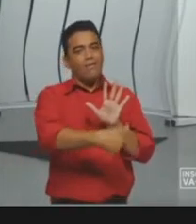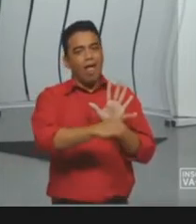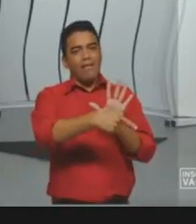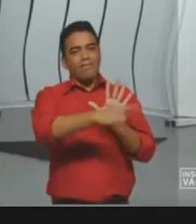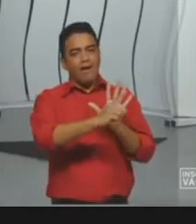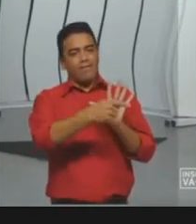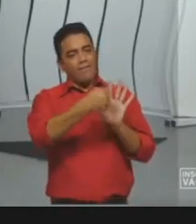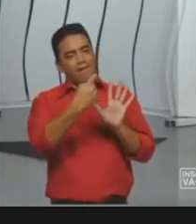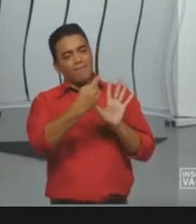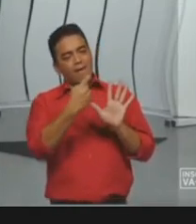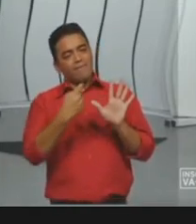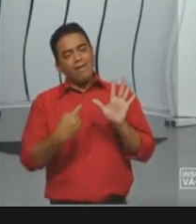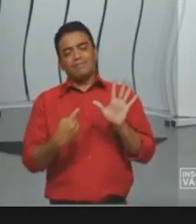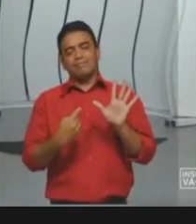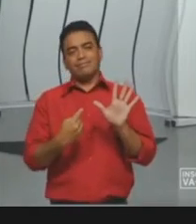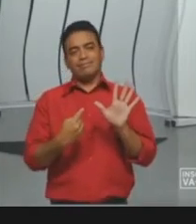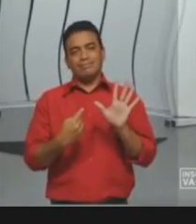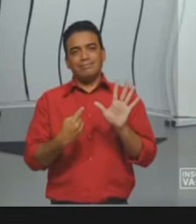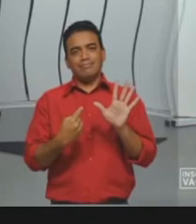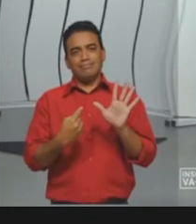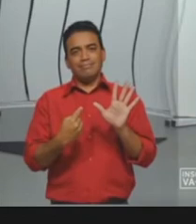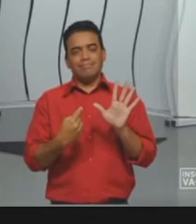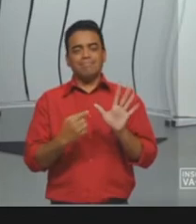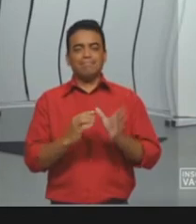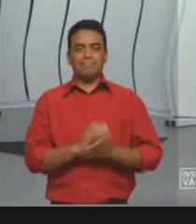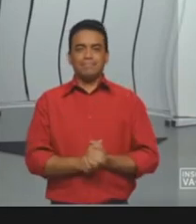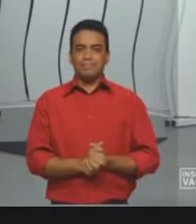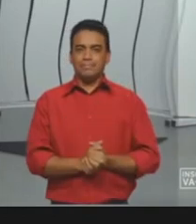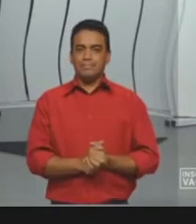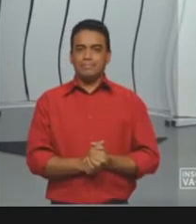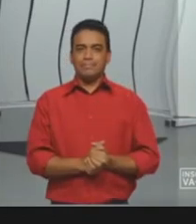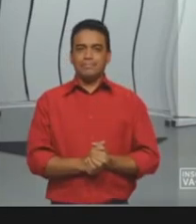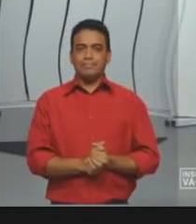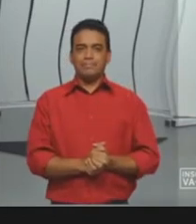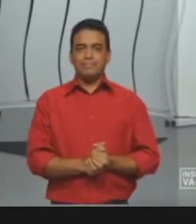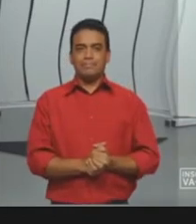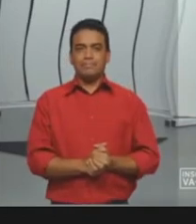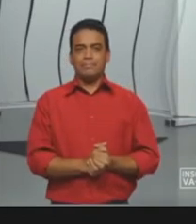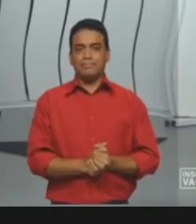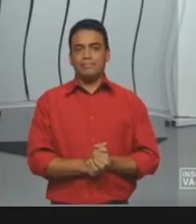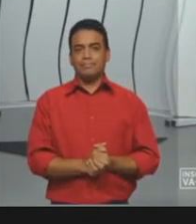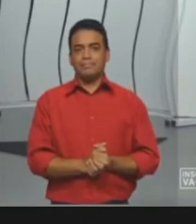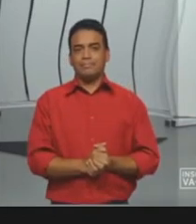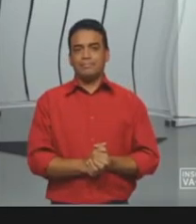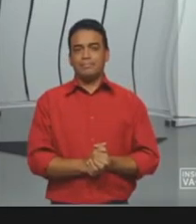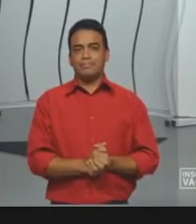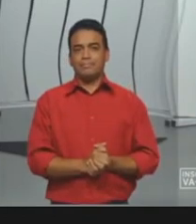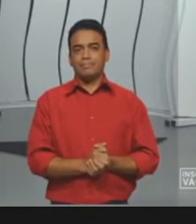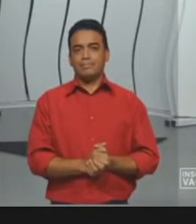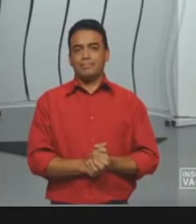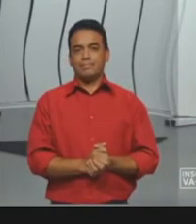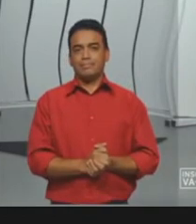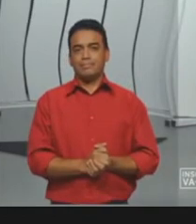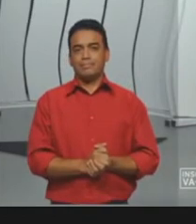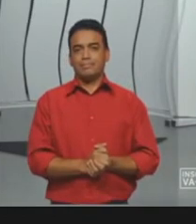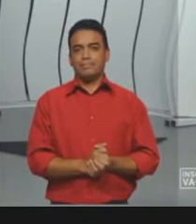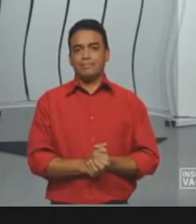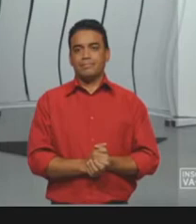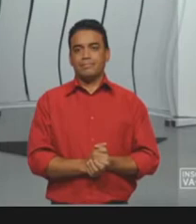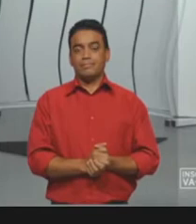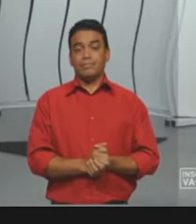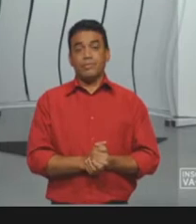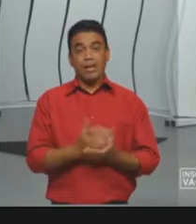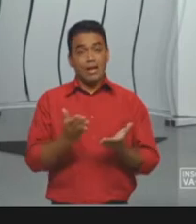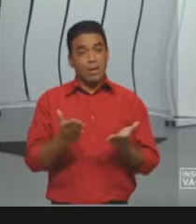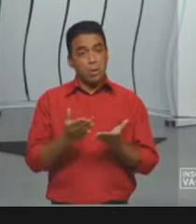para família, ordem, classe, filo e reino, ok? A ideia é semelhante. Agora